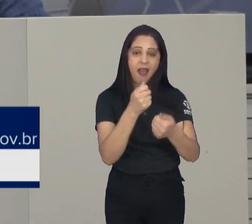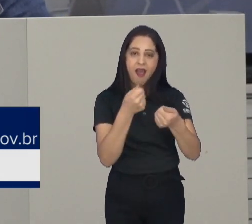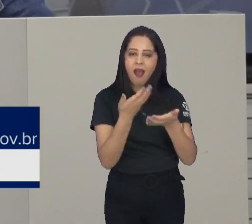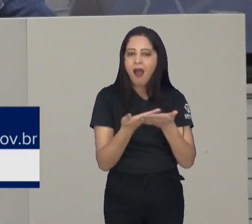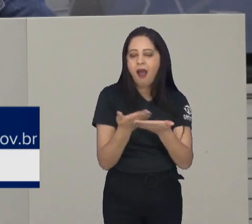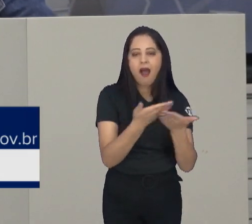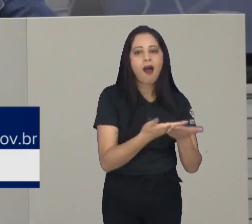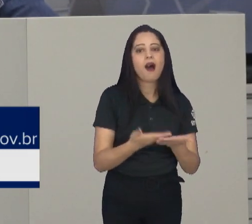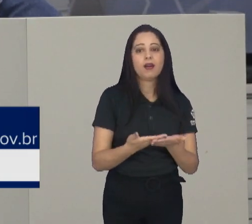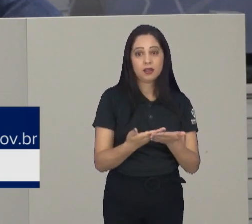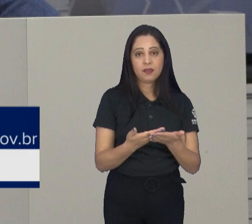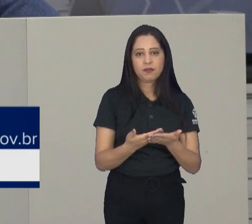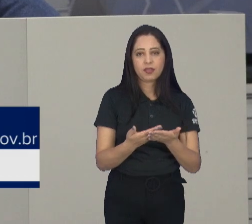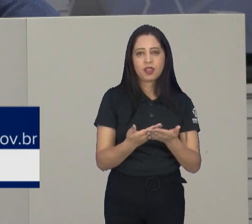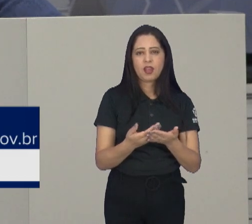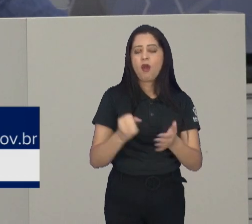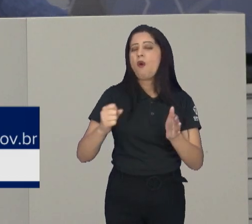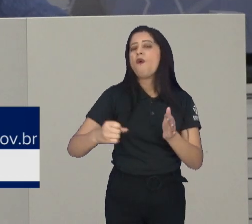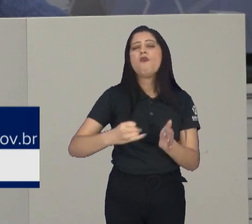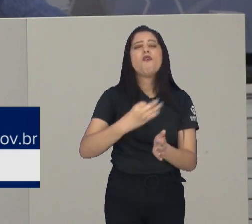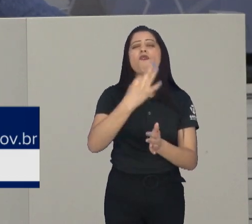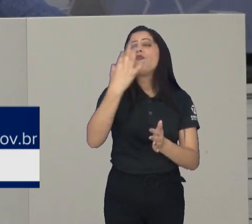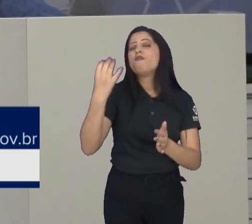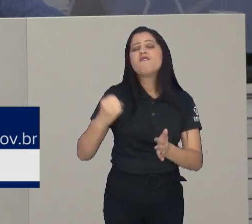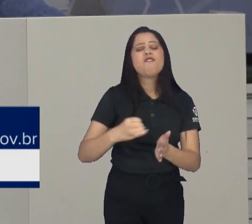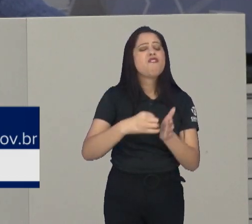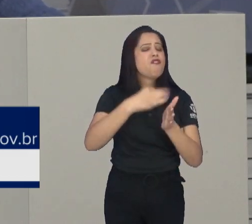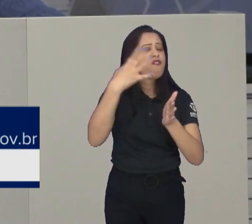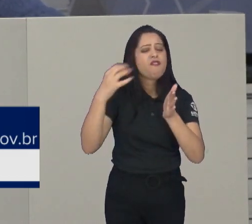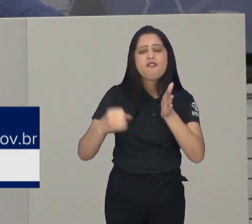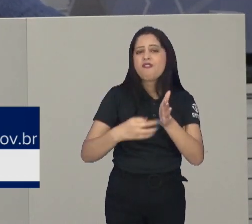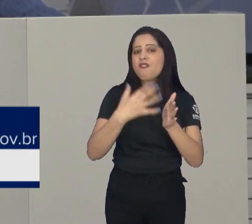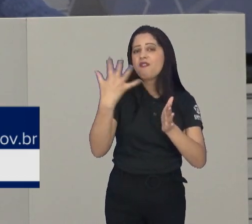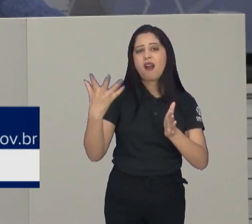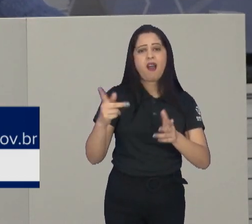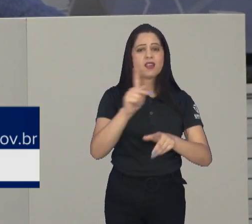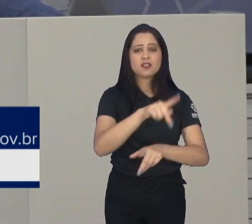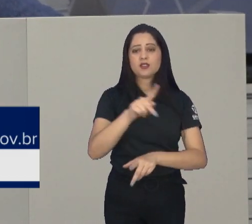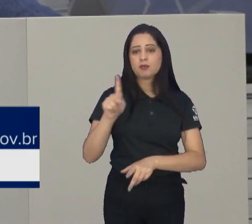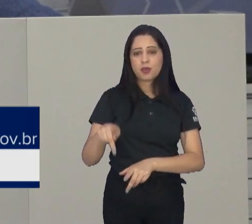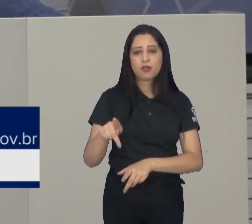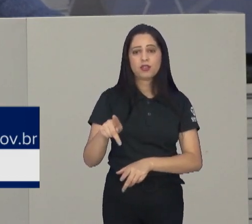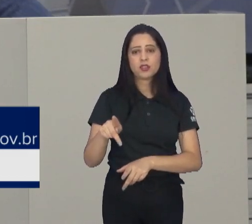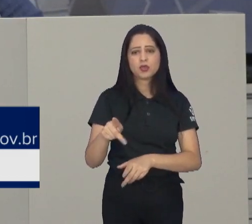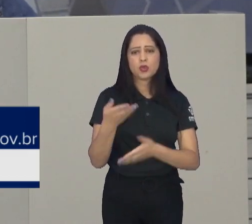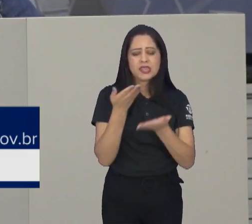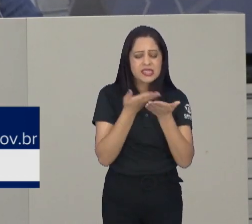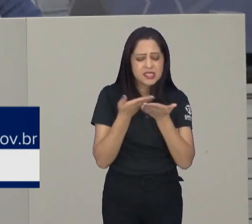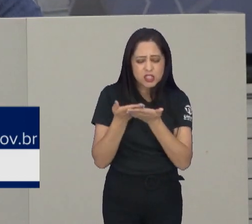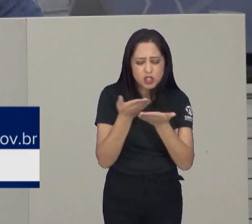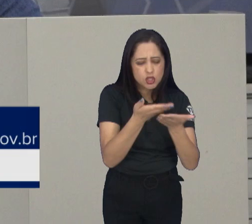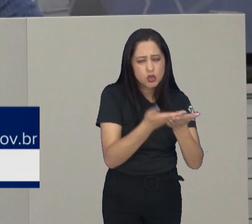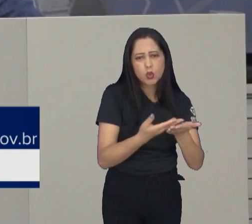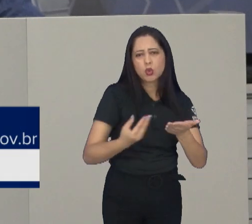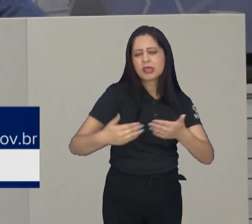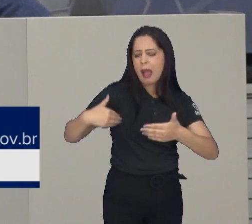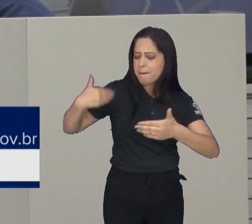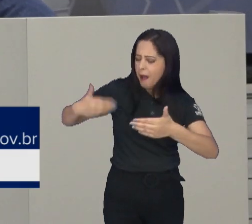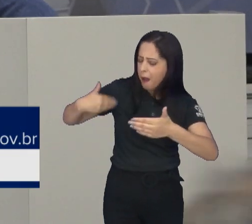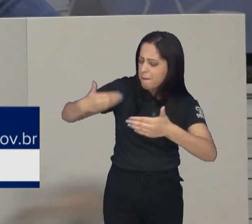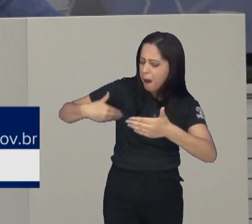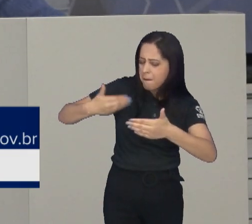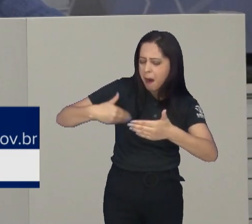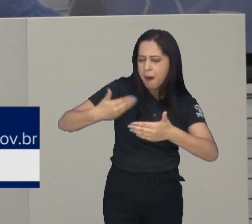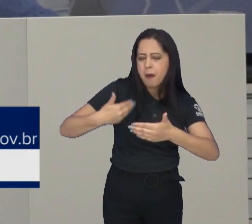Muitos professores daqui do município, os professores da rede municipal, estudam a sua vida, a sua carreira inteira,